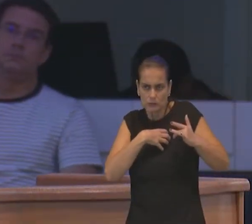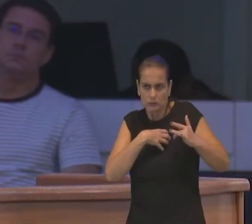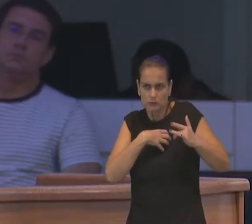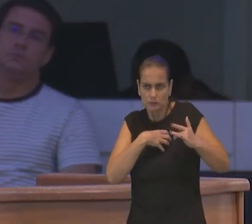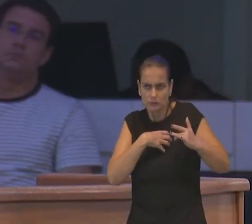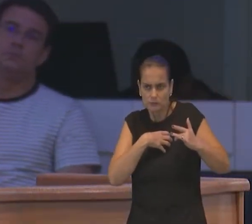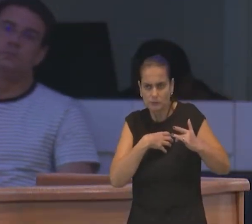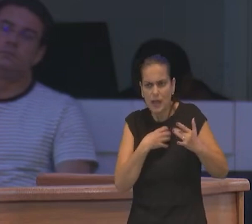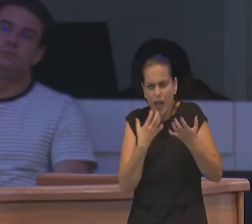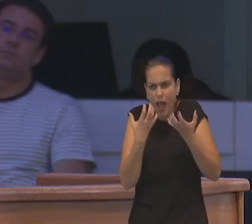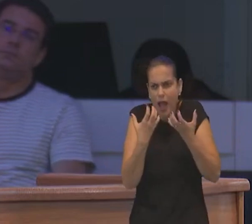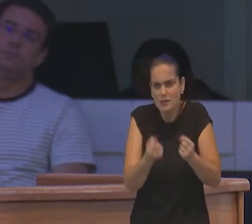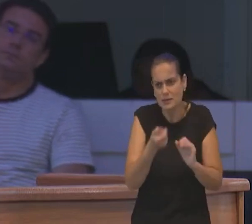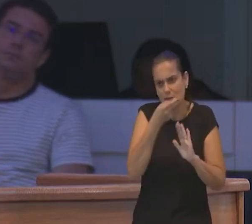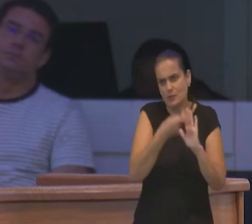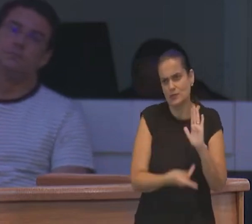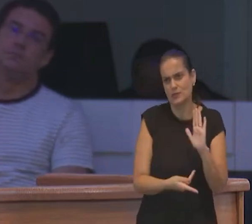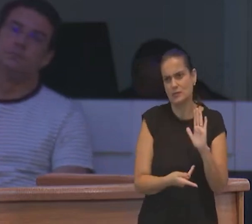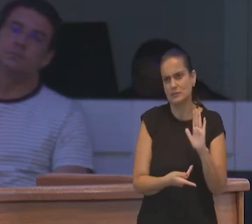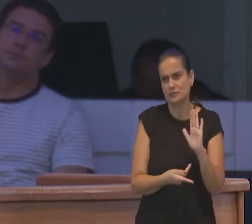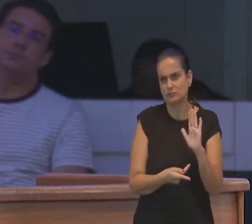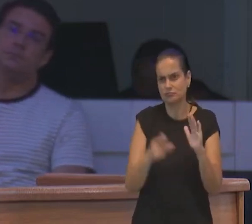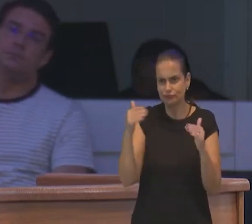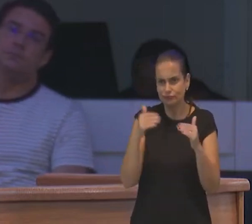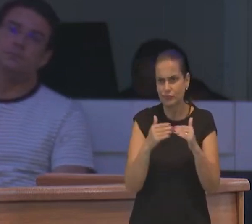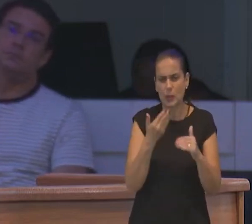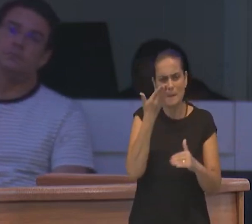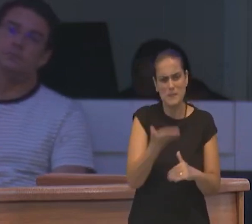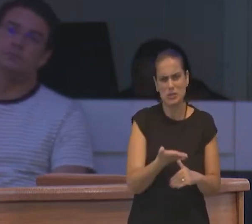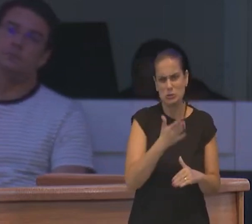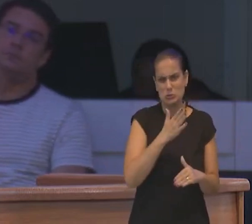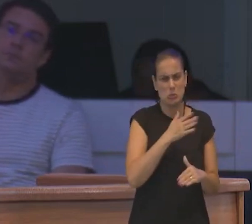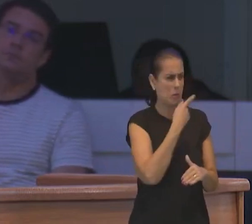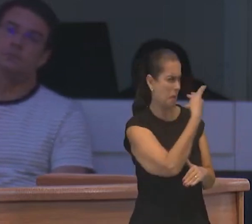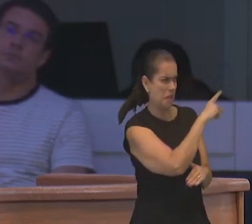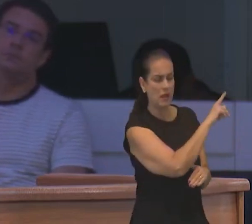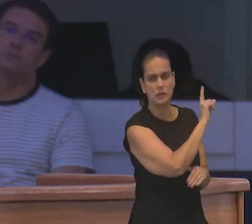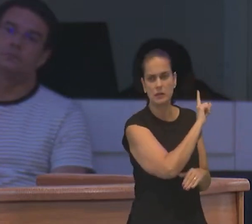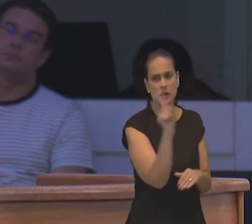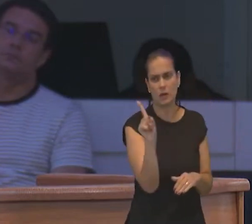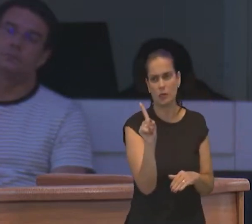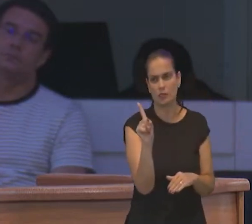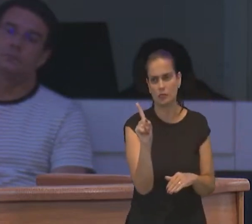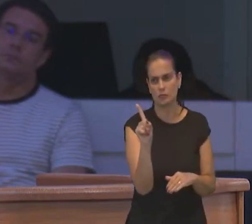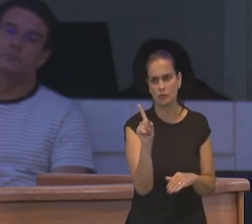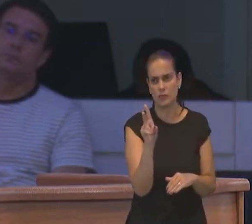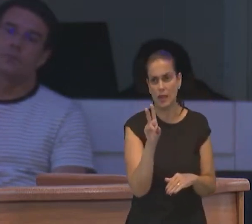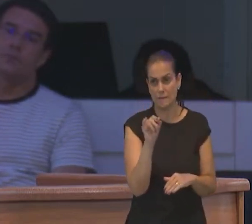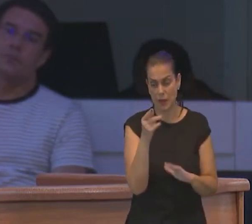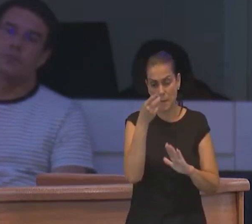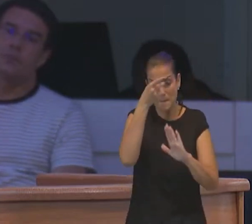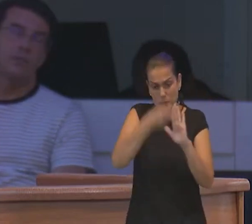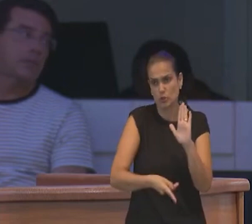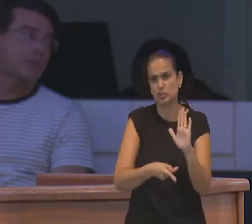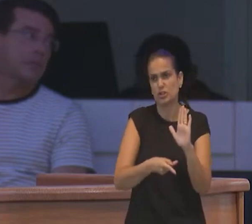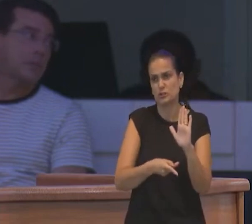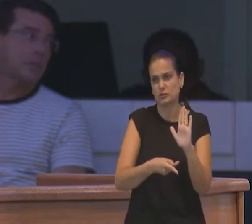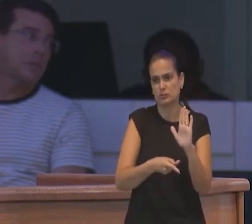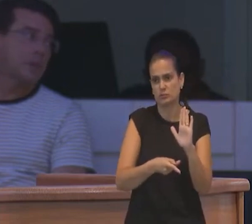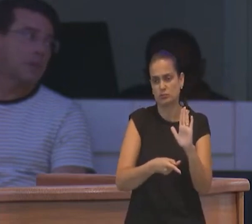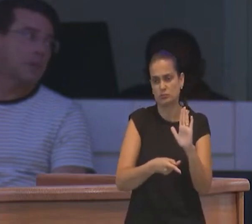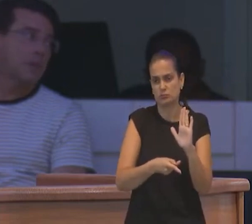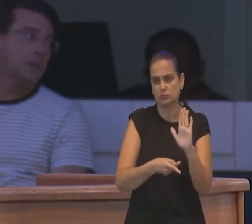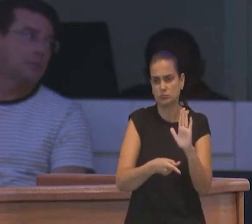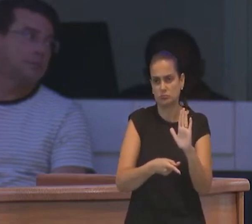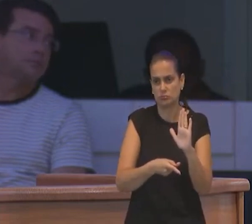esse projeto. Eu não estou pedindo para mim não. Isso vai para o projeto. Isso a